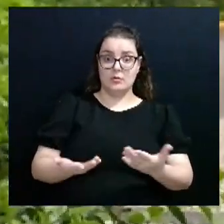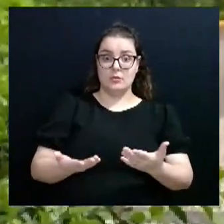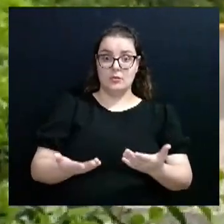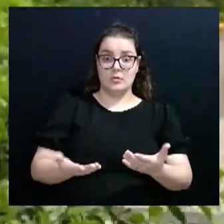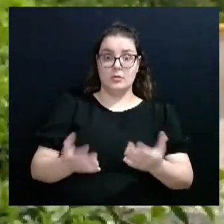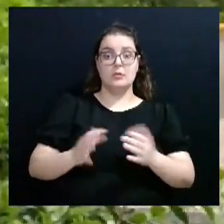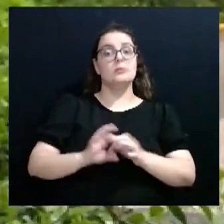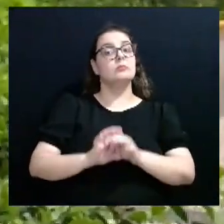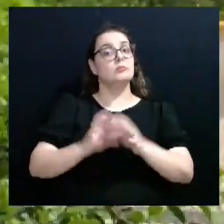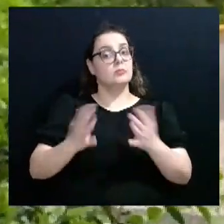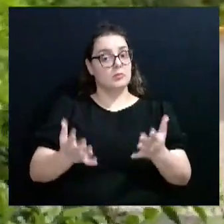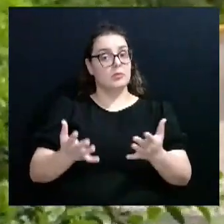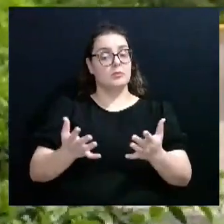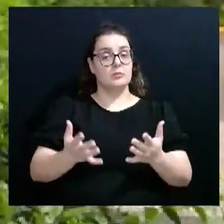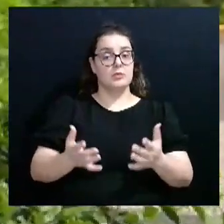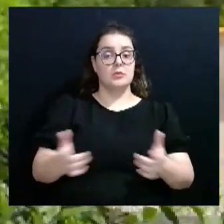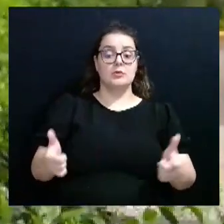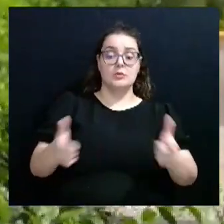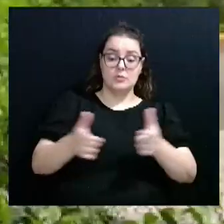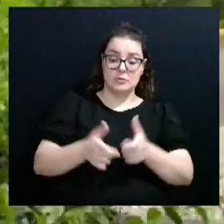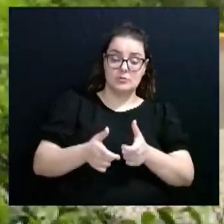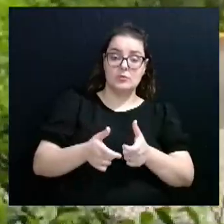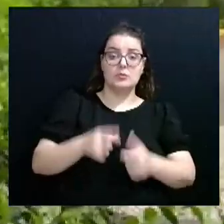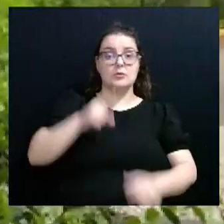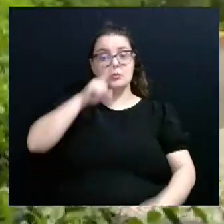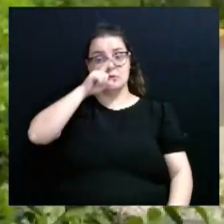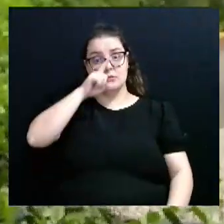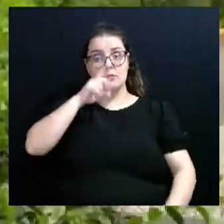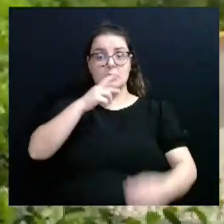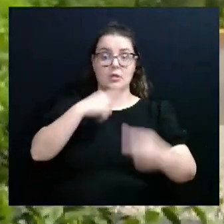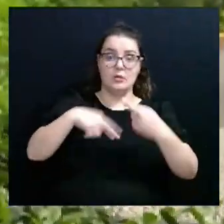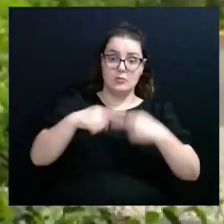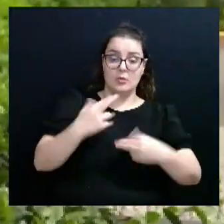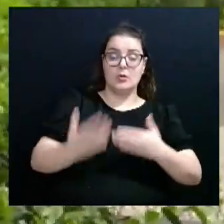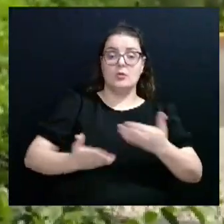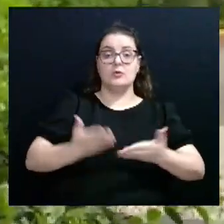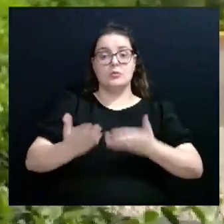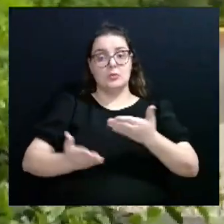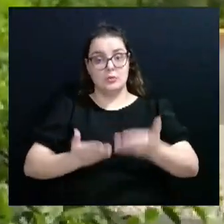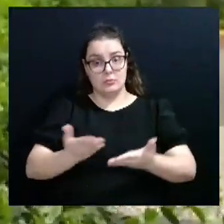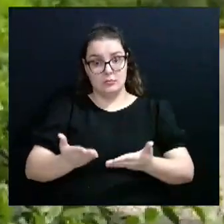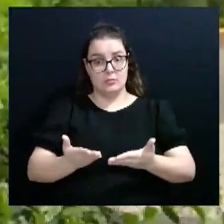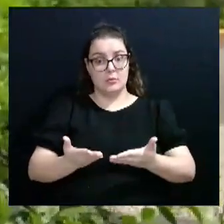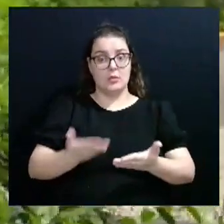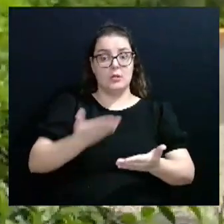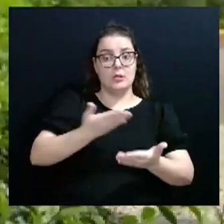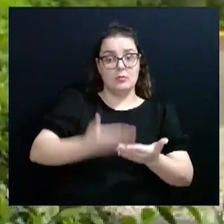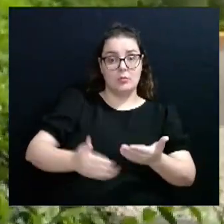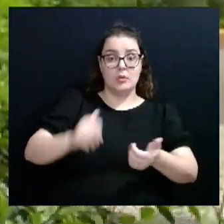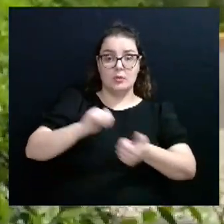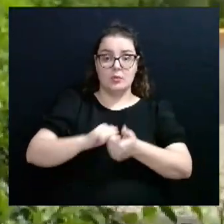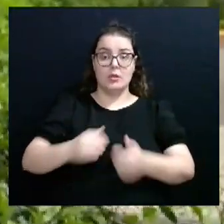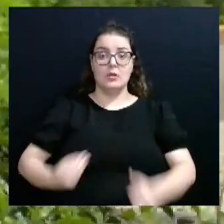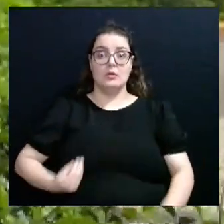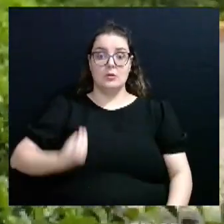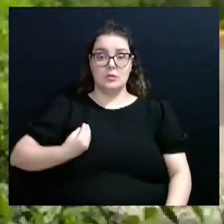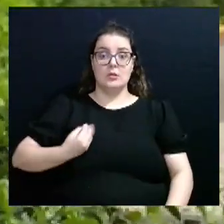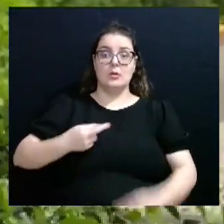gente diminua os riscos associados ao tratamento e a perda de qualidade de vida associada ao